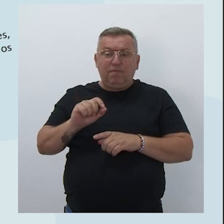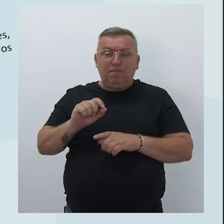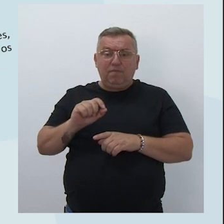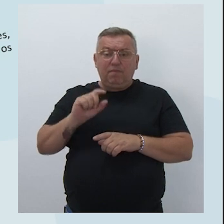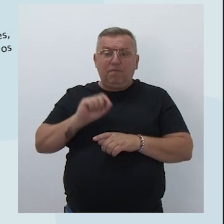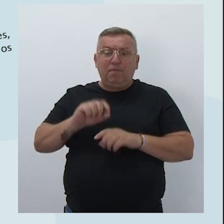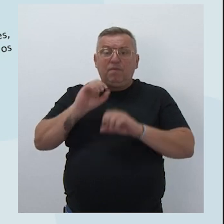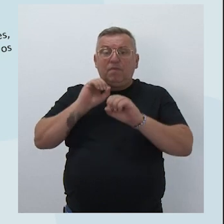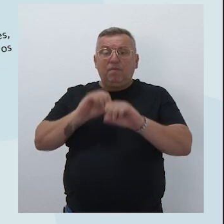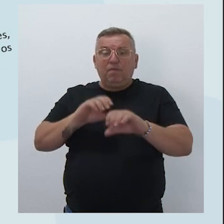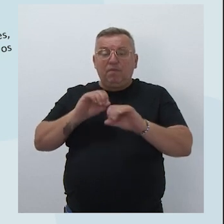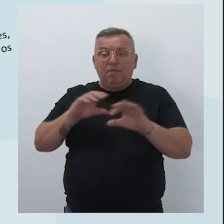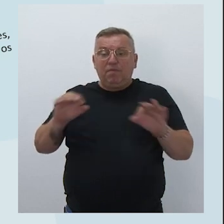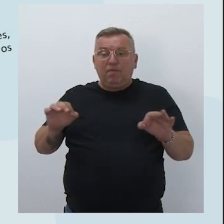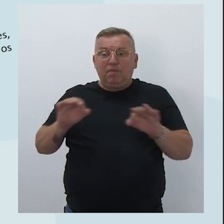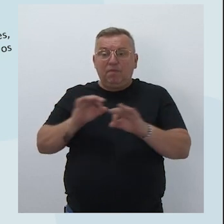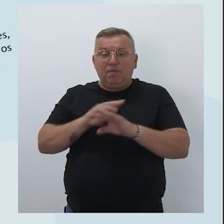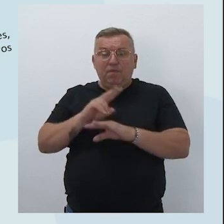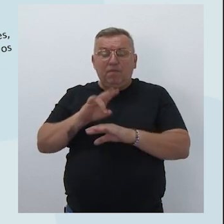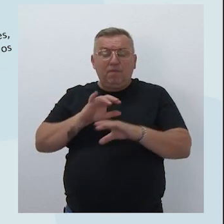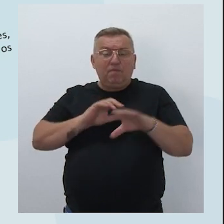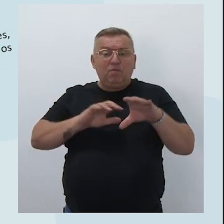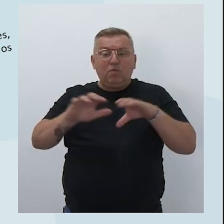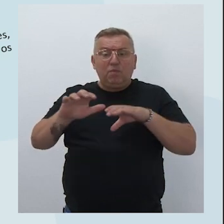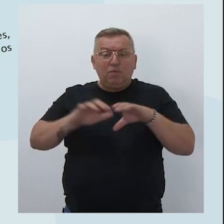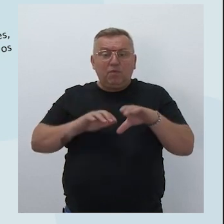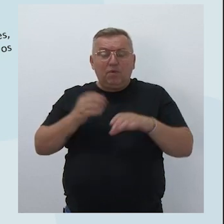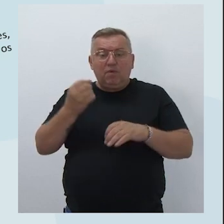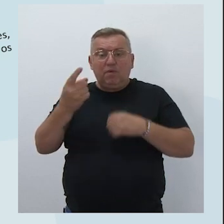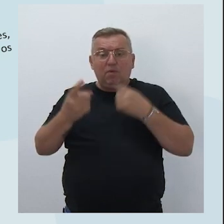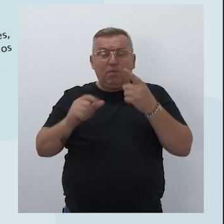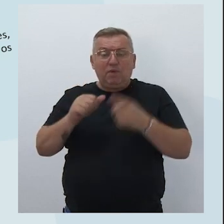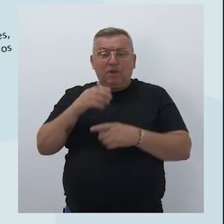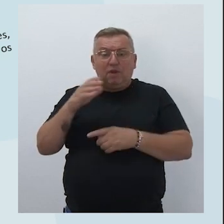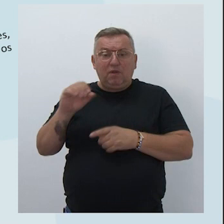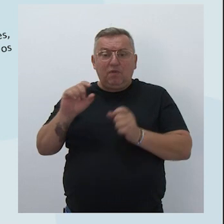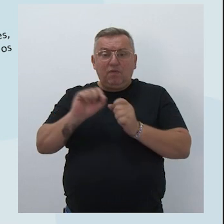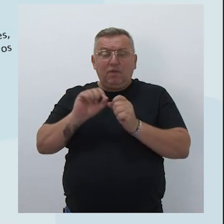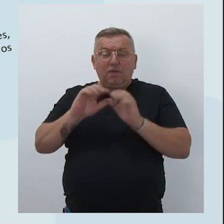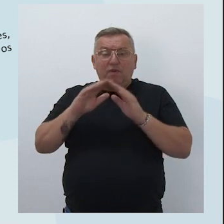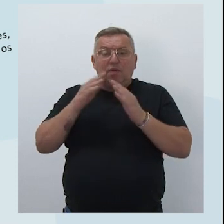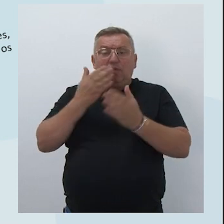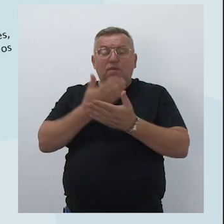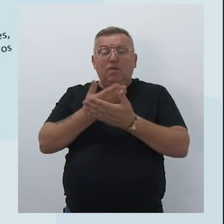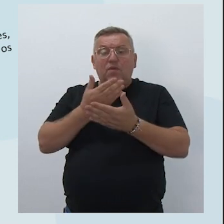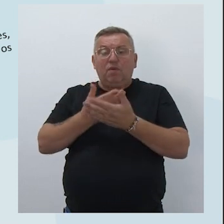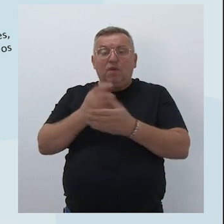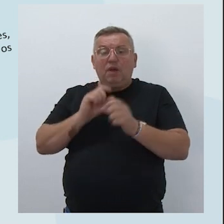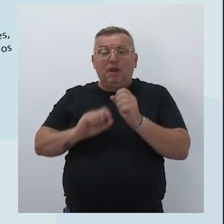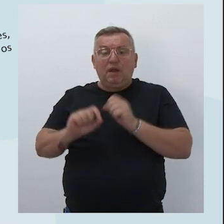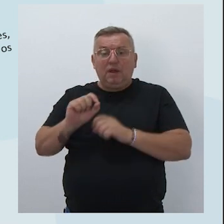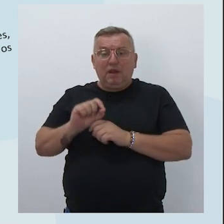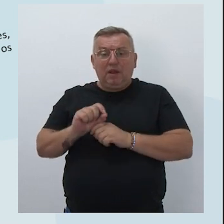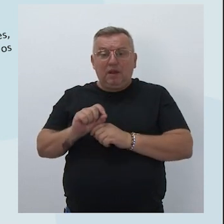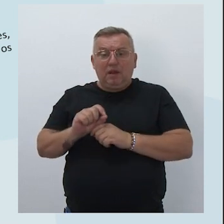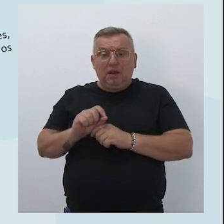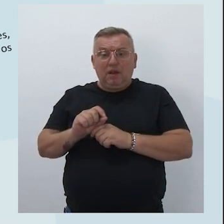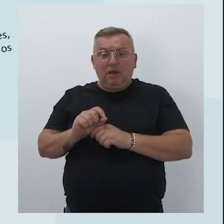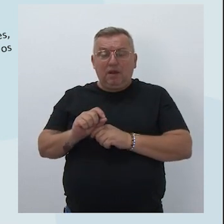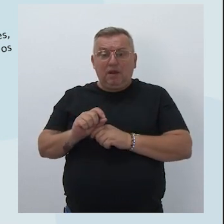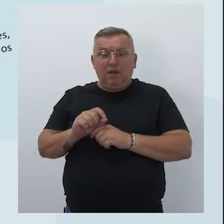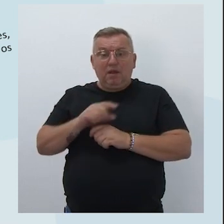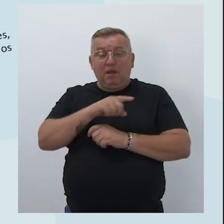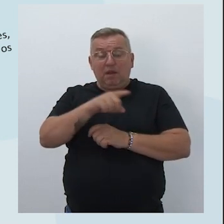a educação integral vai mobilizar algumas ações, alguns fazeres na escola, que é por meio